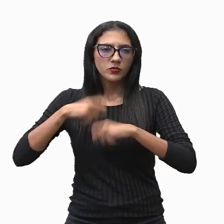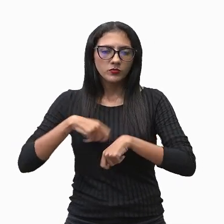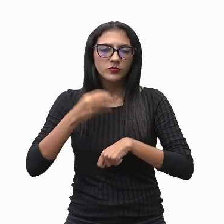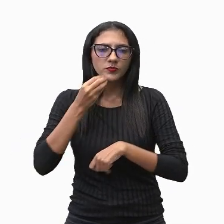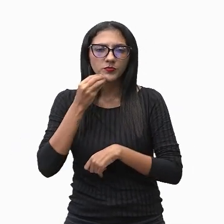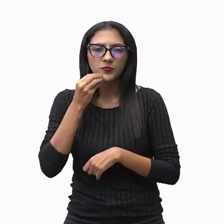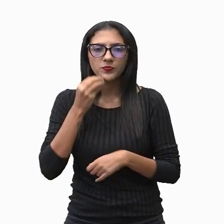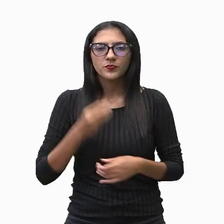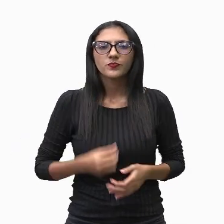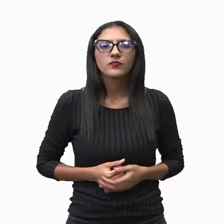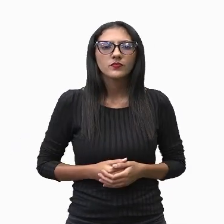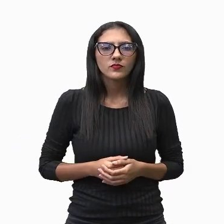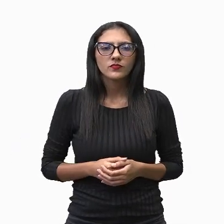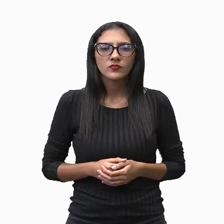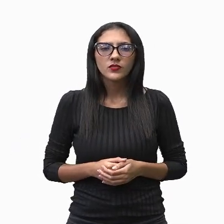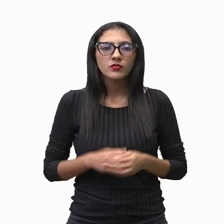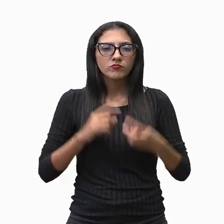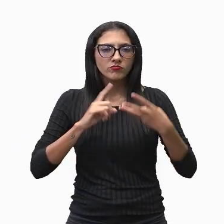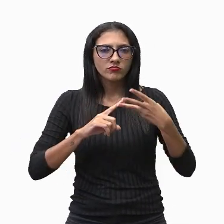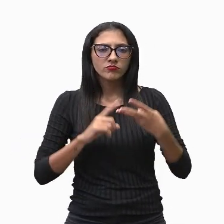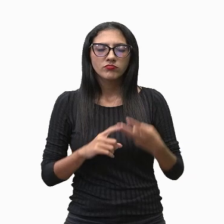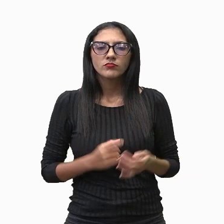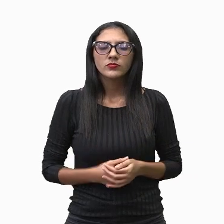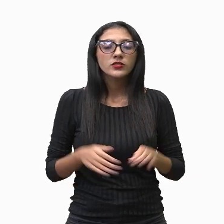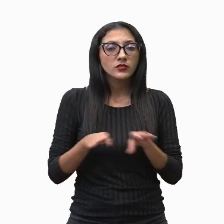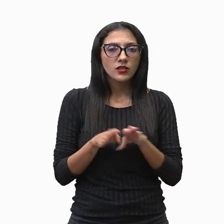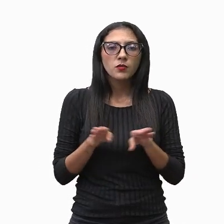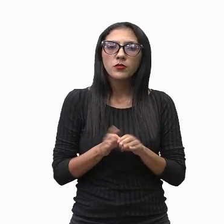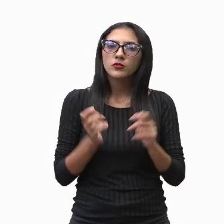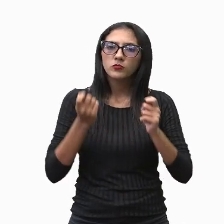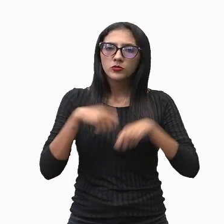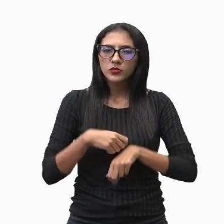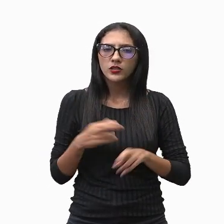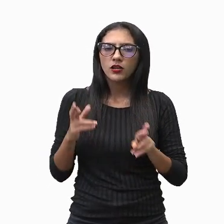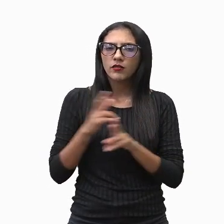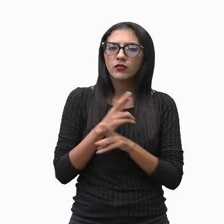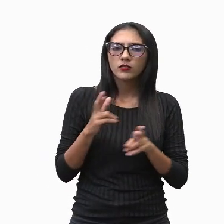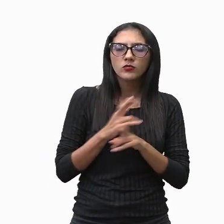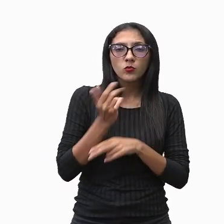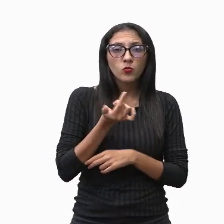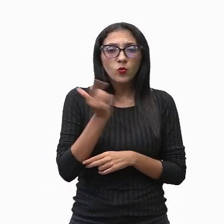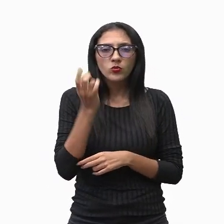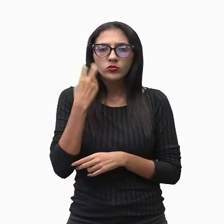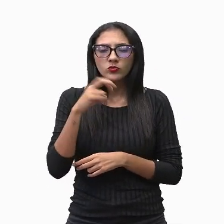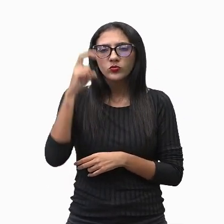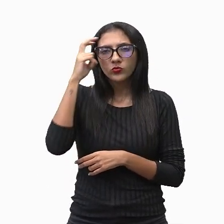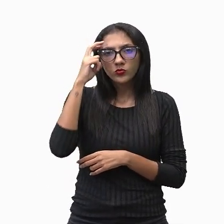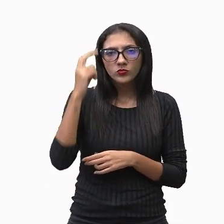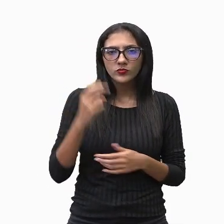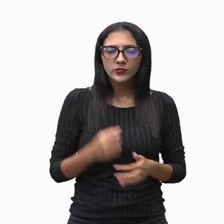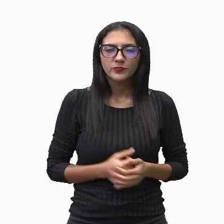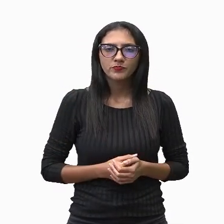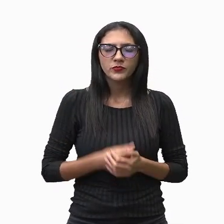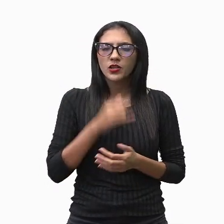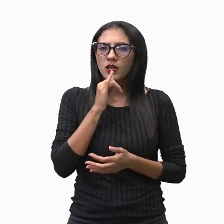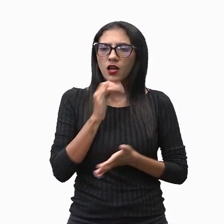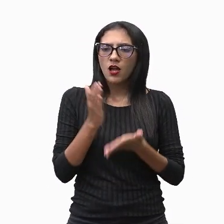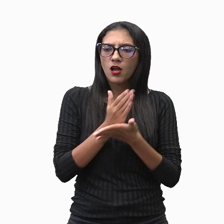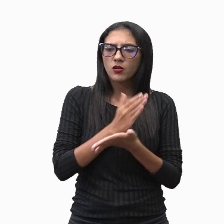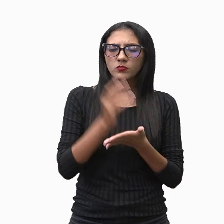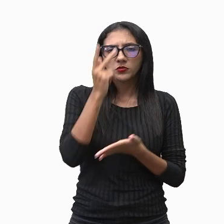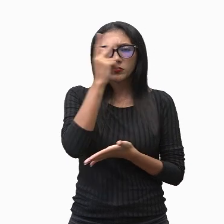temos lá a questão da vivência com culturas específicas, tá? Então há pessoas que dos